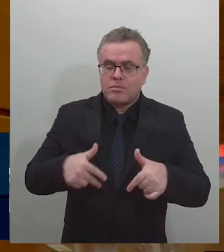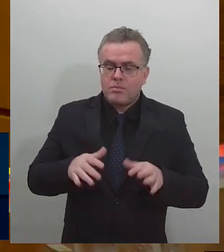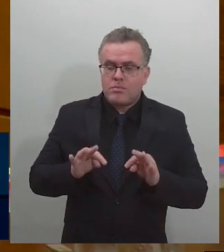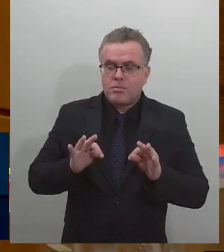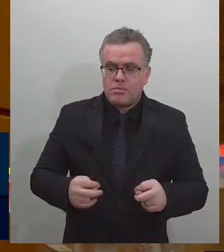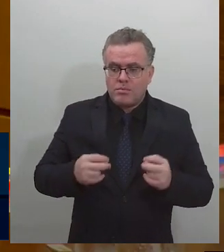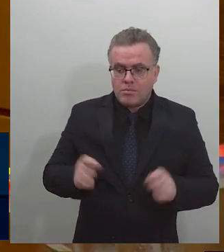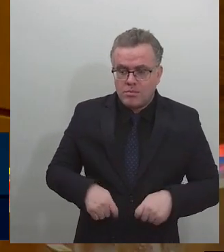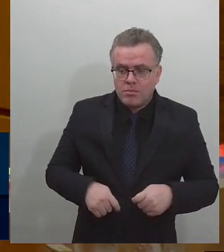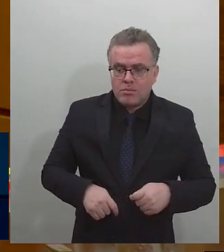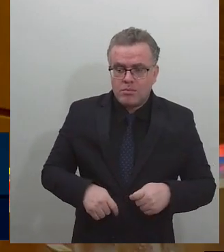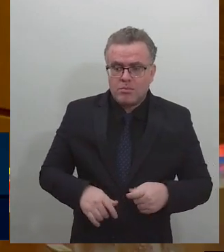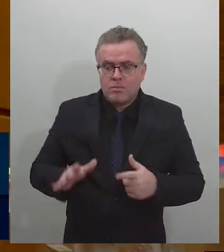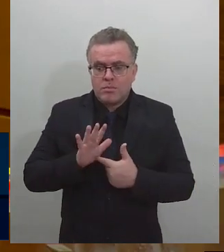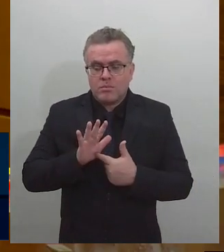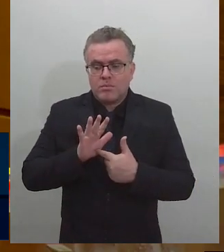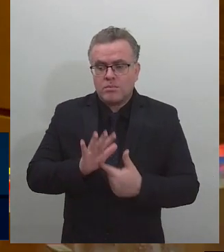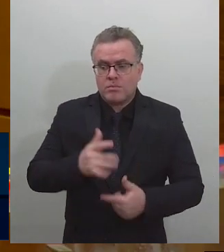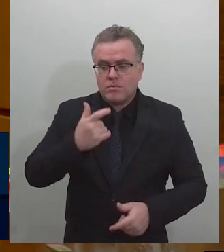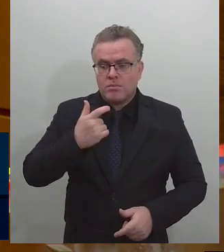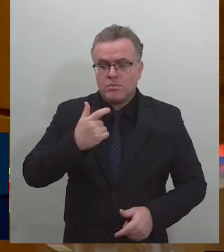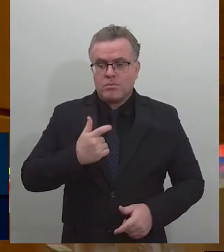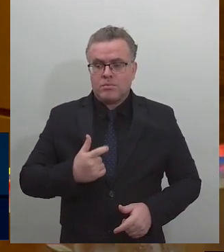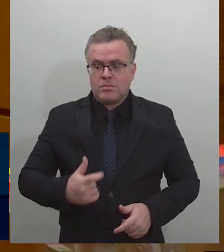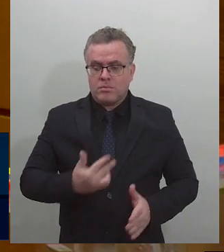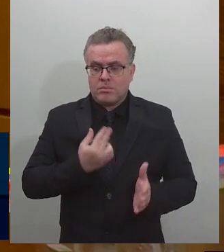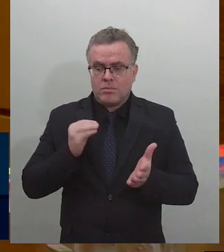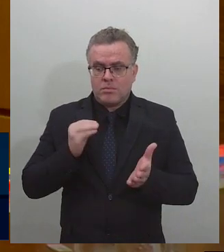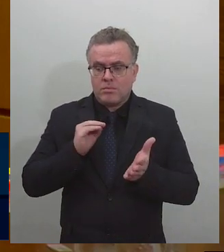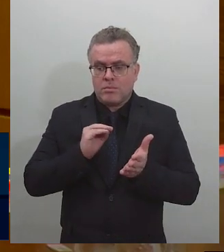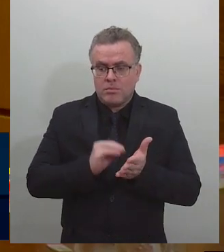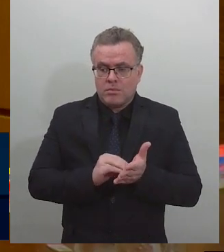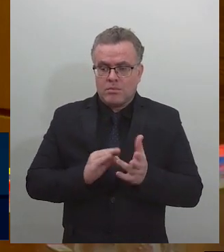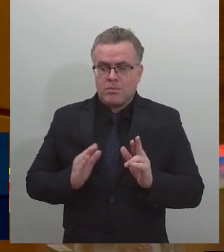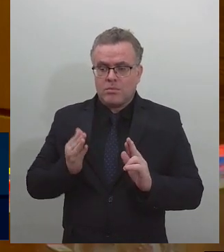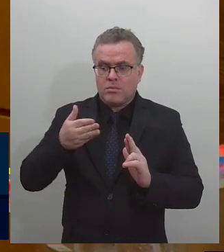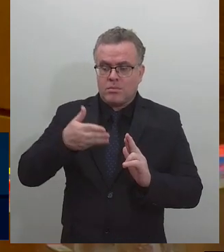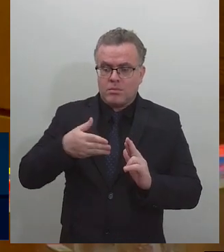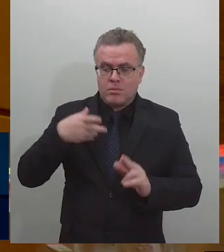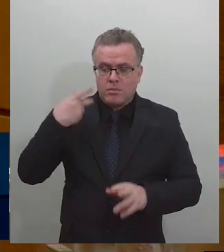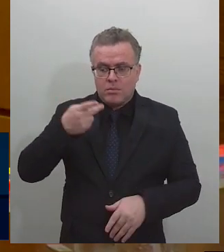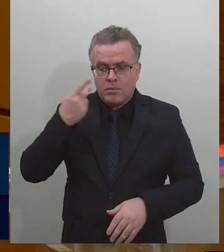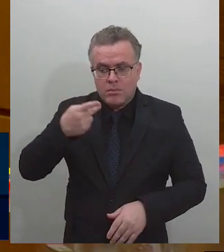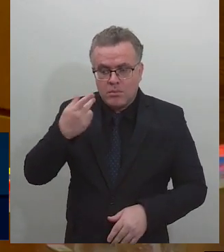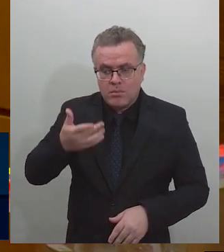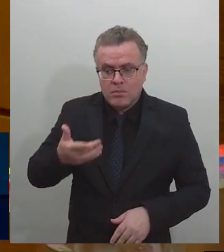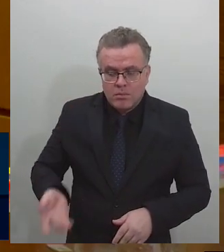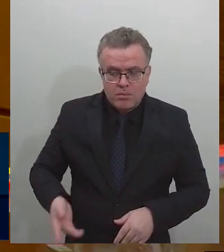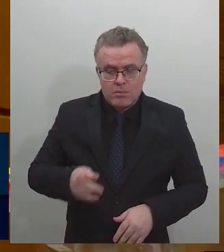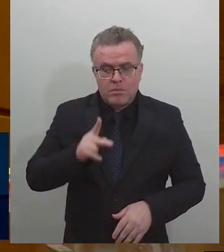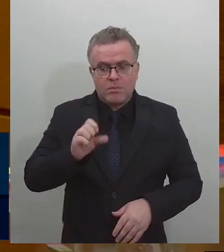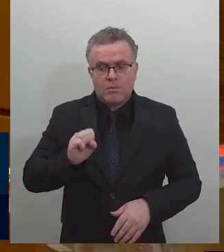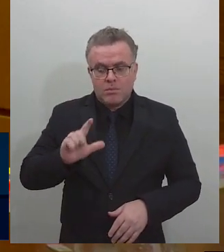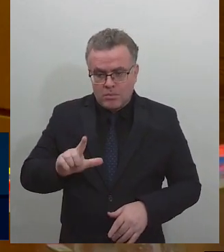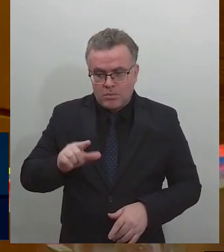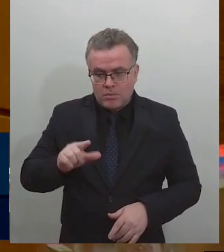apontam o meu nome como a principal referência política do PSOL no estado e uma das